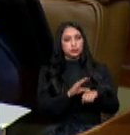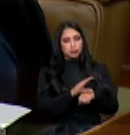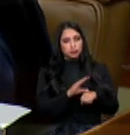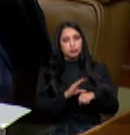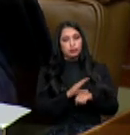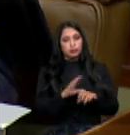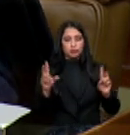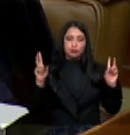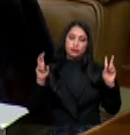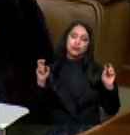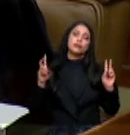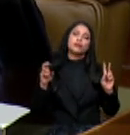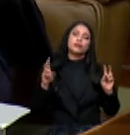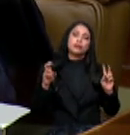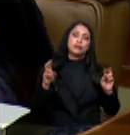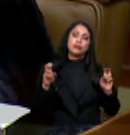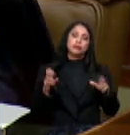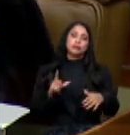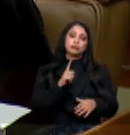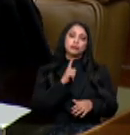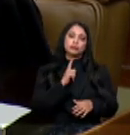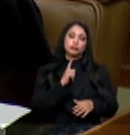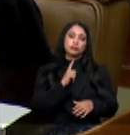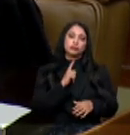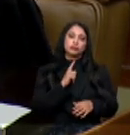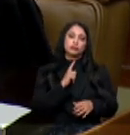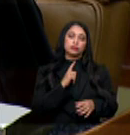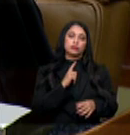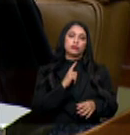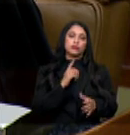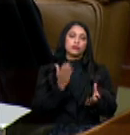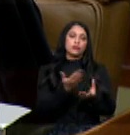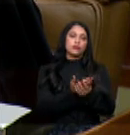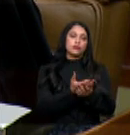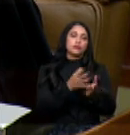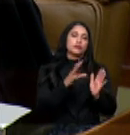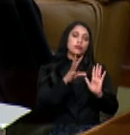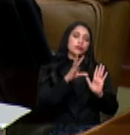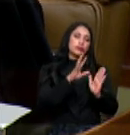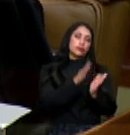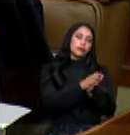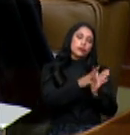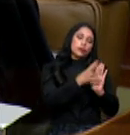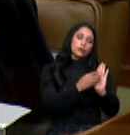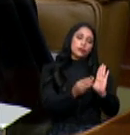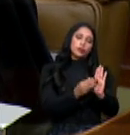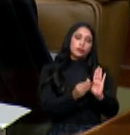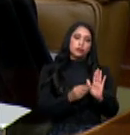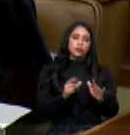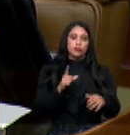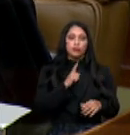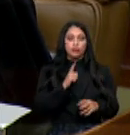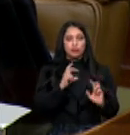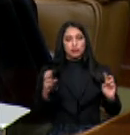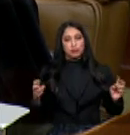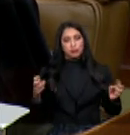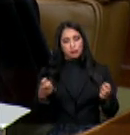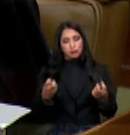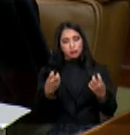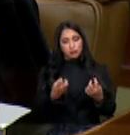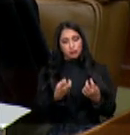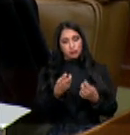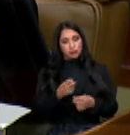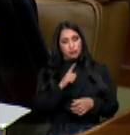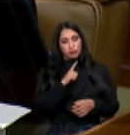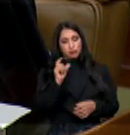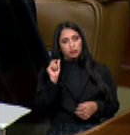sobre essa matéria, quer doutrina, quer precedentes que trouxe à colação, e digo tão somente,